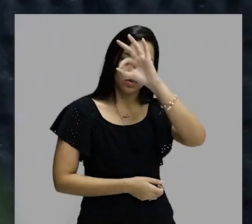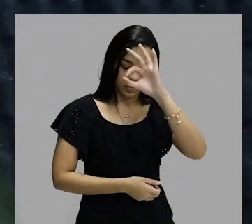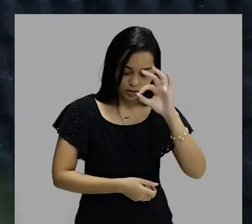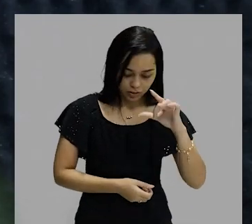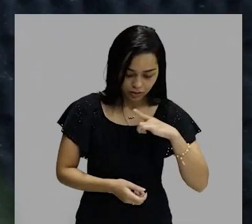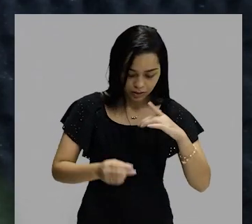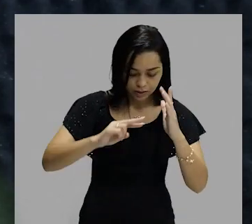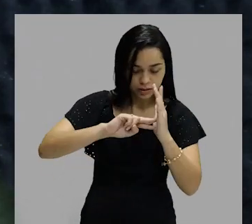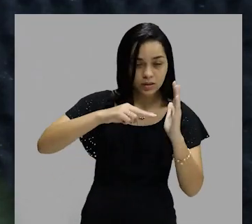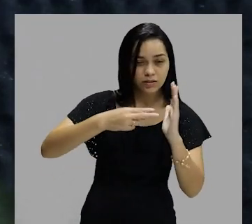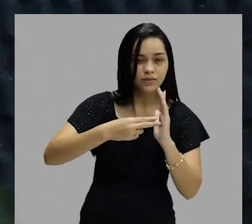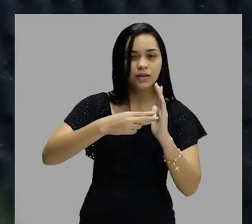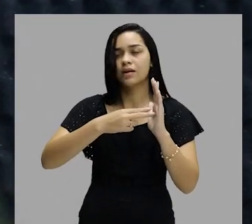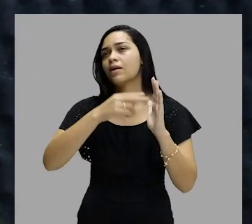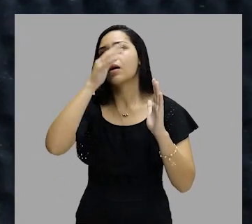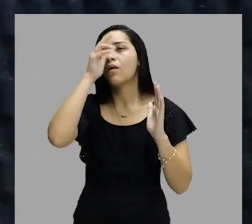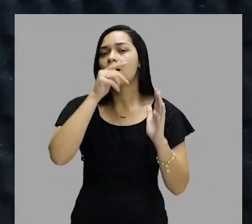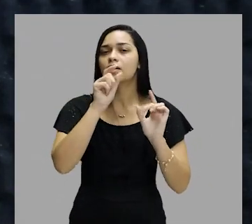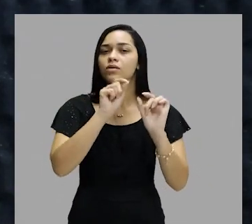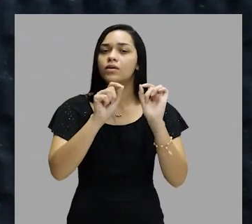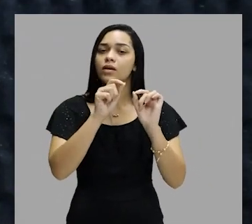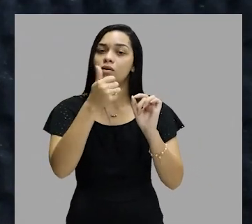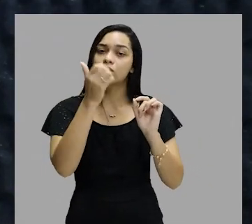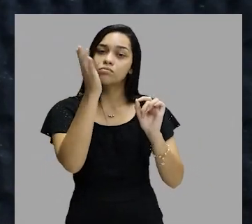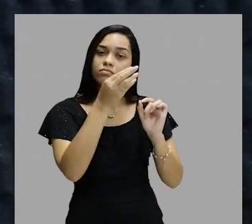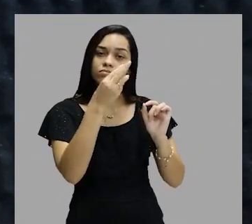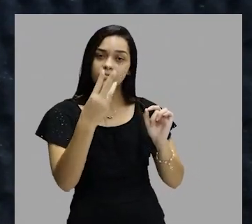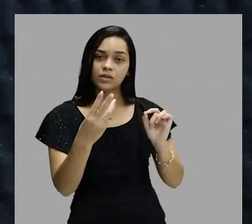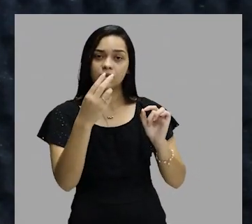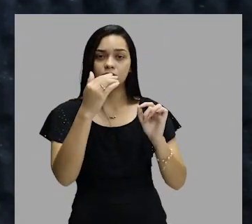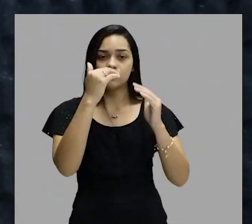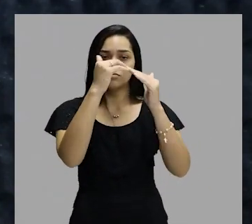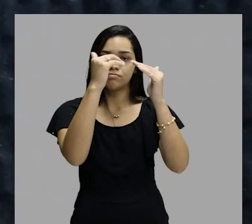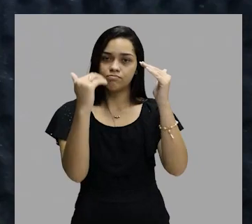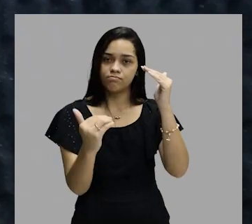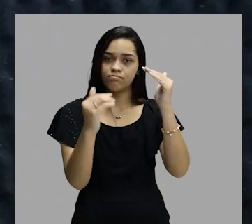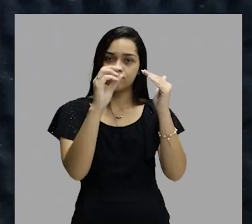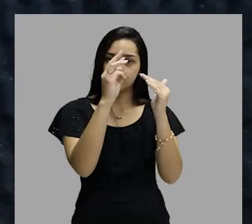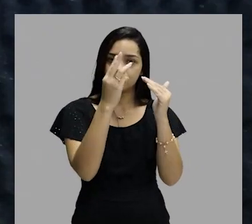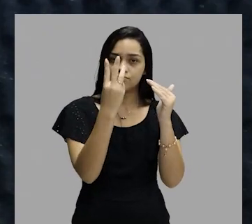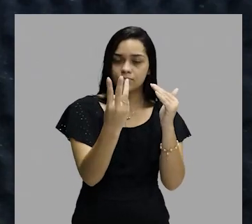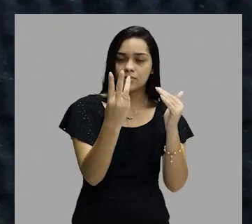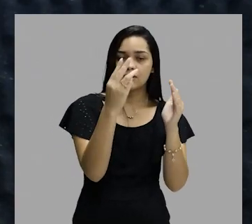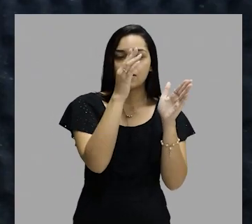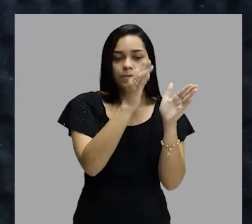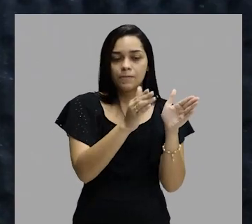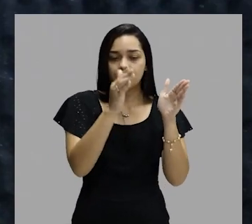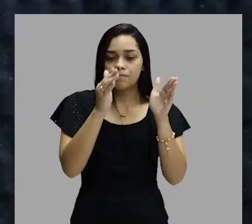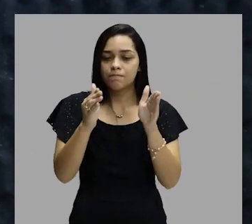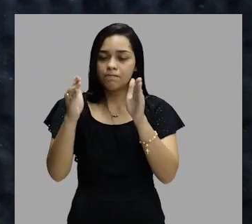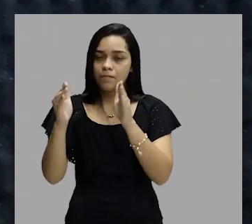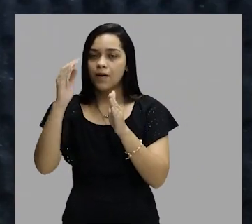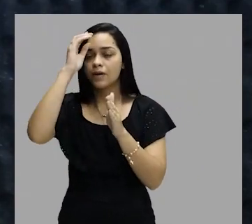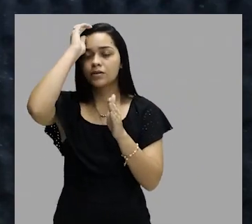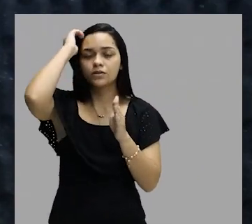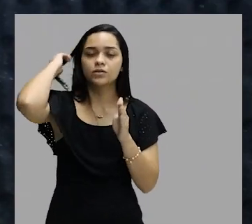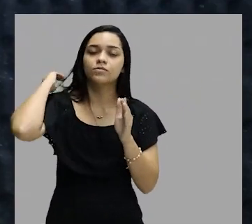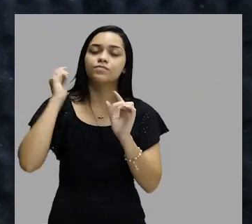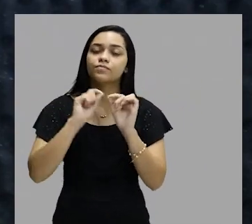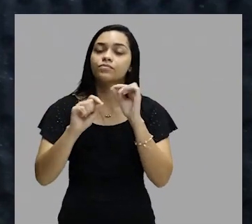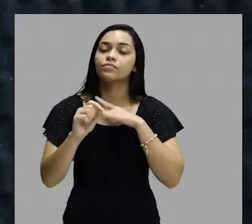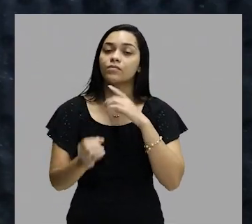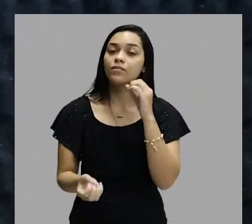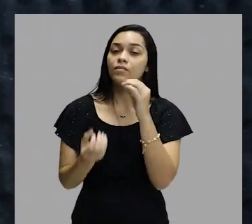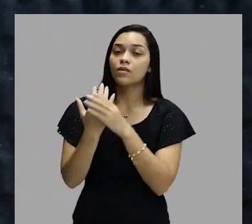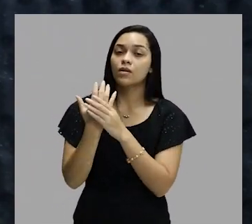29%, quer dizer, quase um terço do texto, você dividiu o texto em 3 partes, uma parte desse texto tem